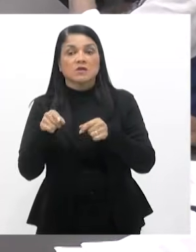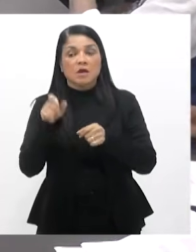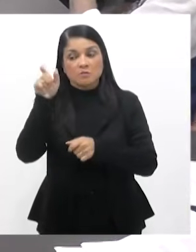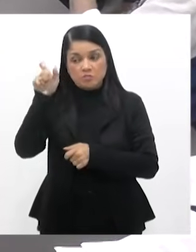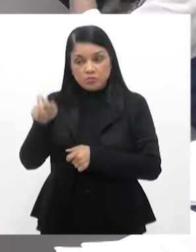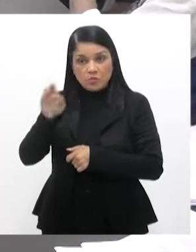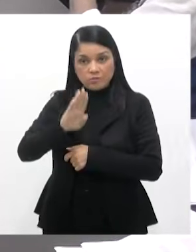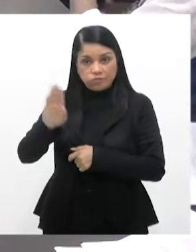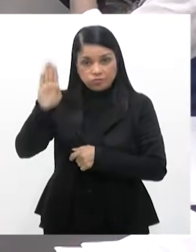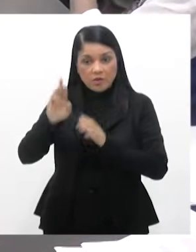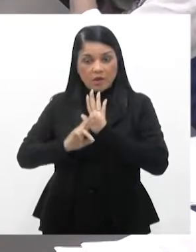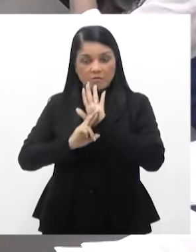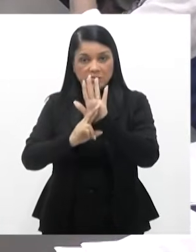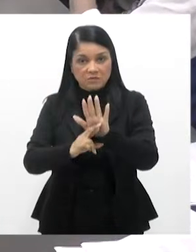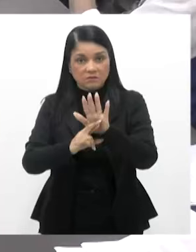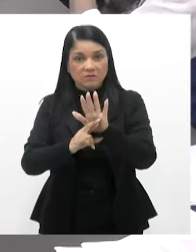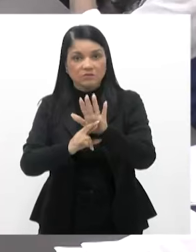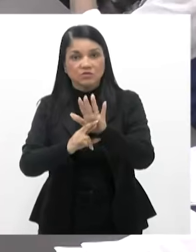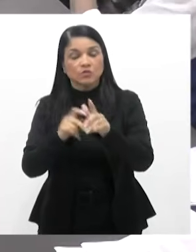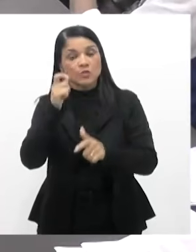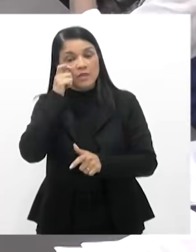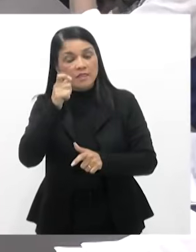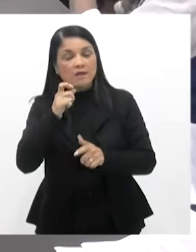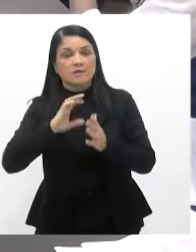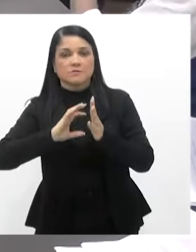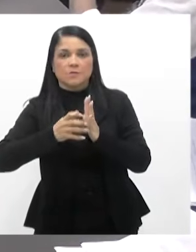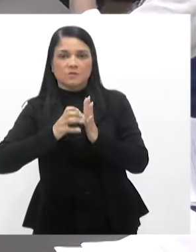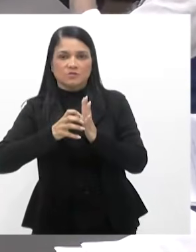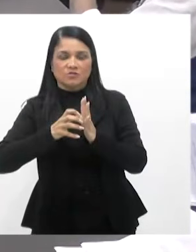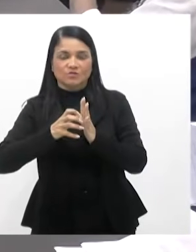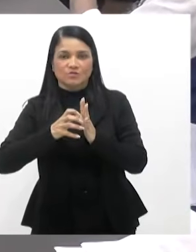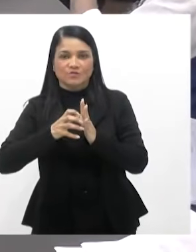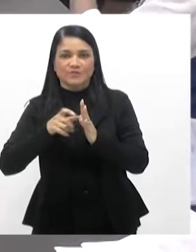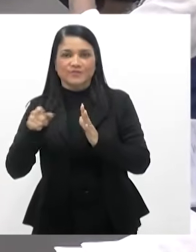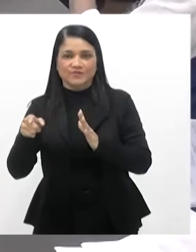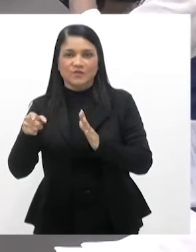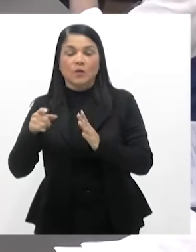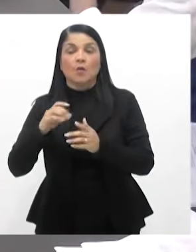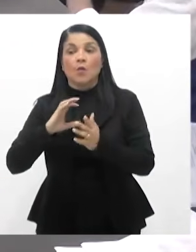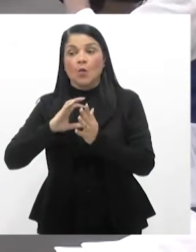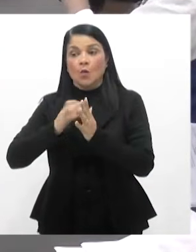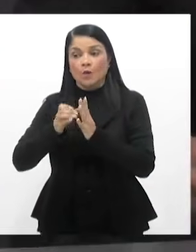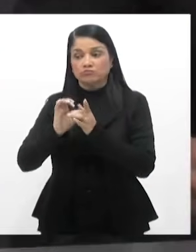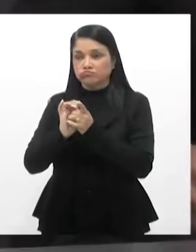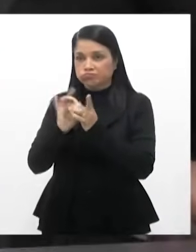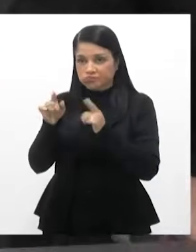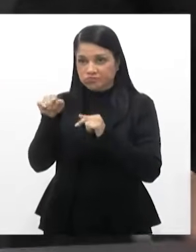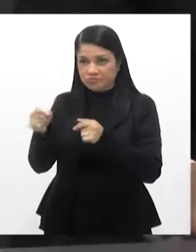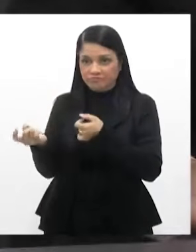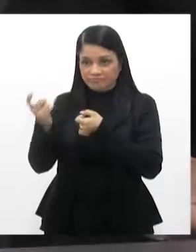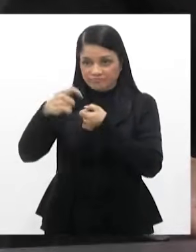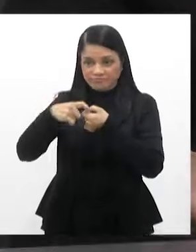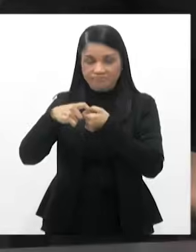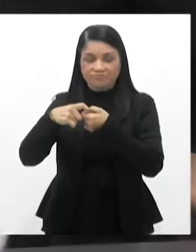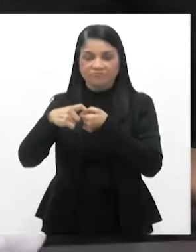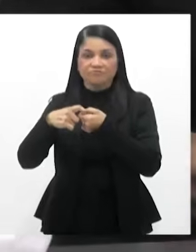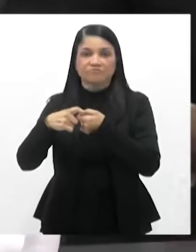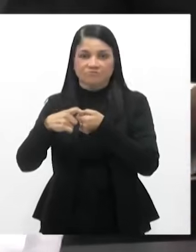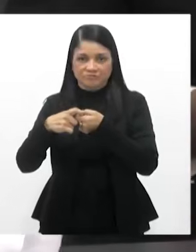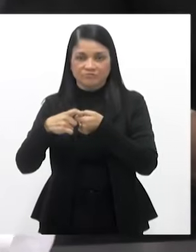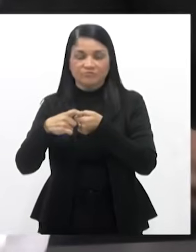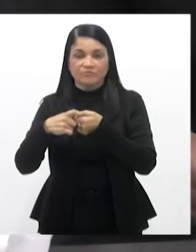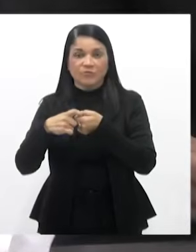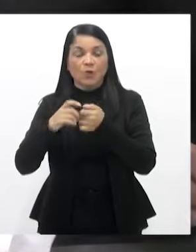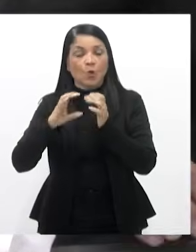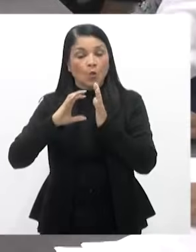indivíduo seja o representante legítimo do interesse partidário. O partido tem que dar uma anuência para ele. O partido deu anuência. Independente dele se inscrever. O